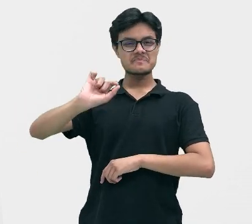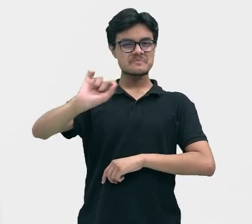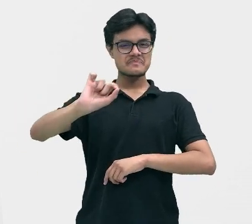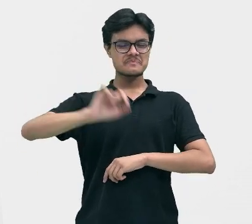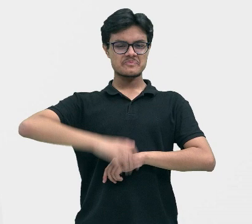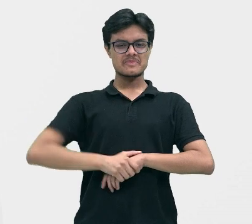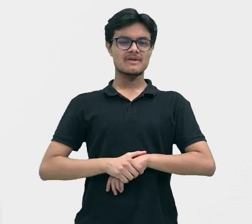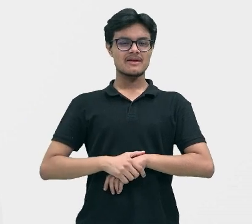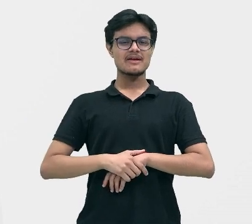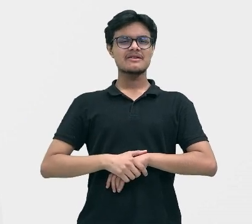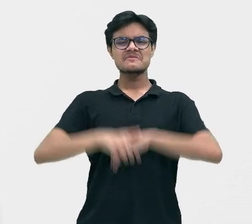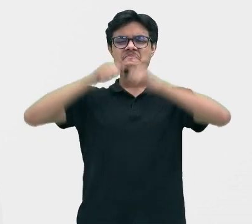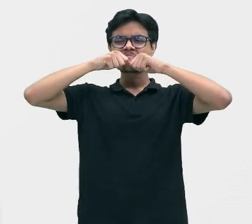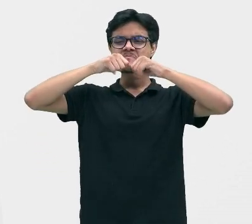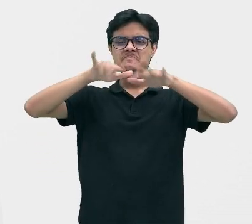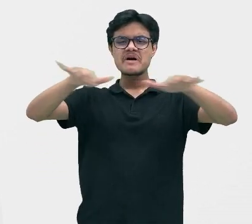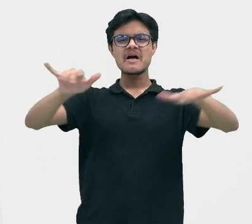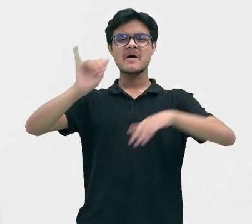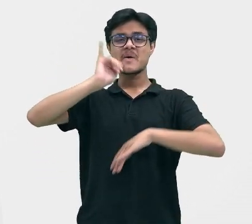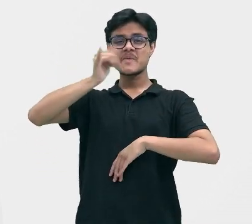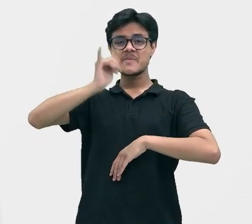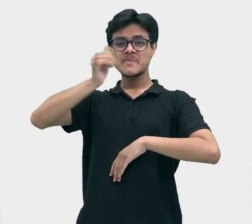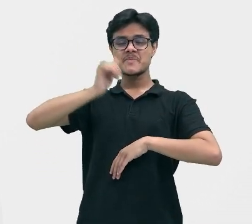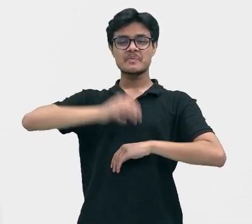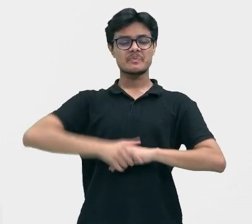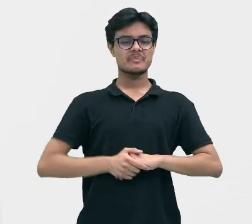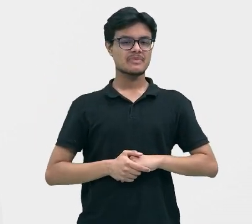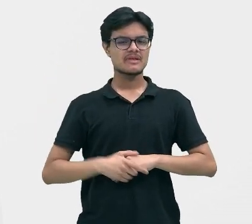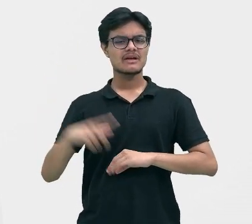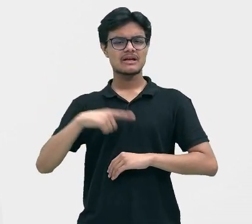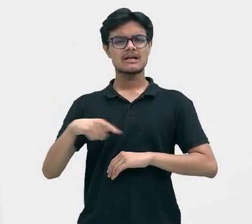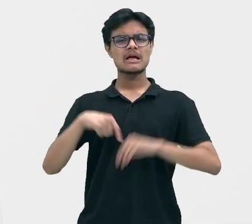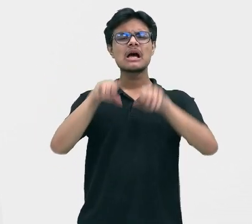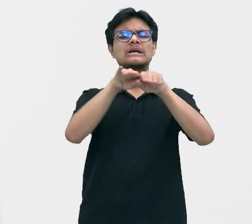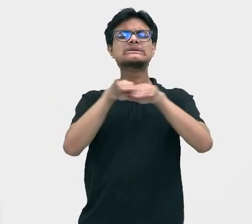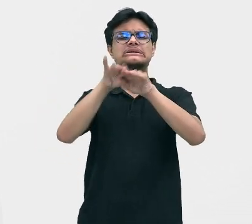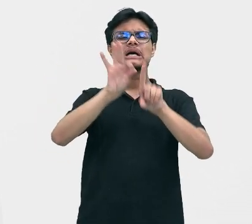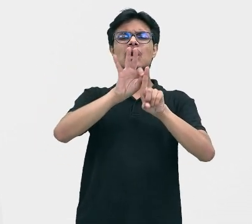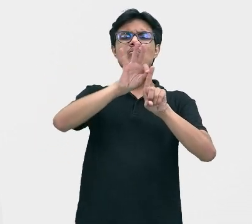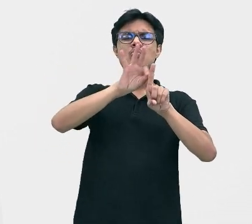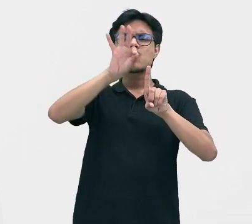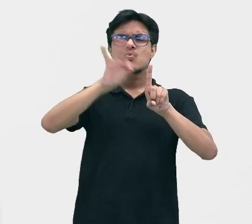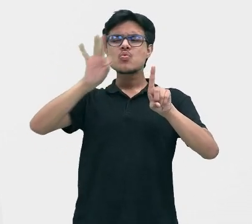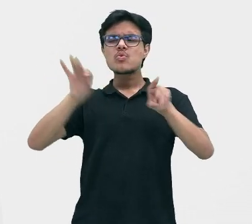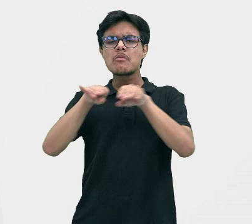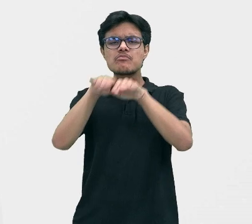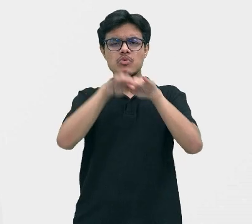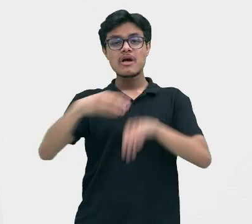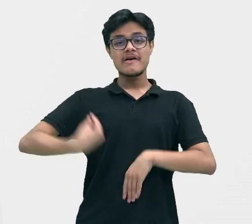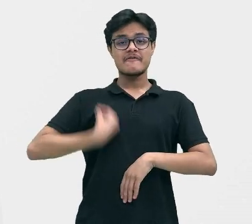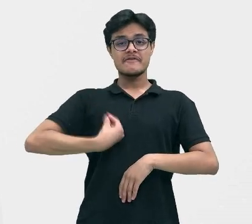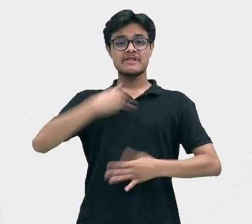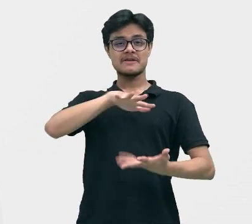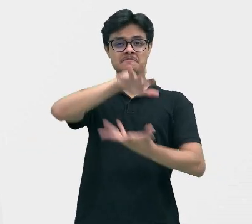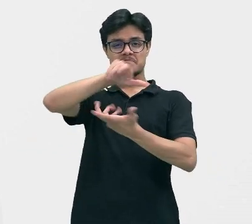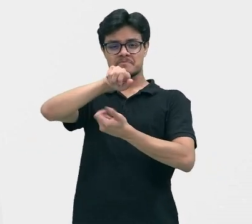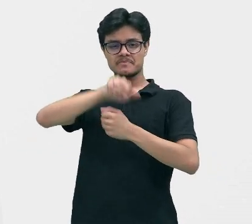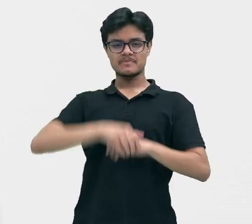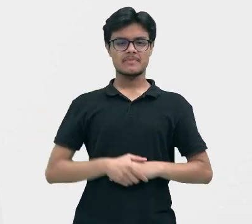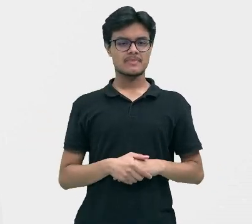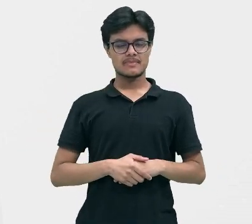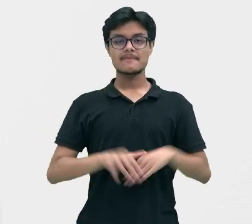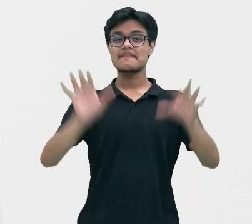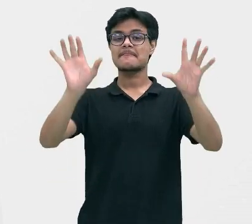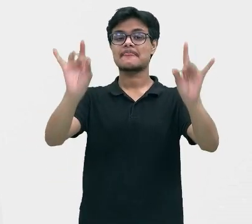formas de propagação valor equilíbrio termodinâmico e vida na Terra e